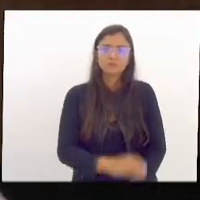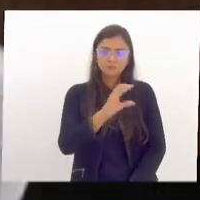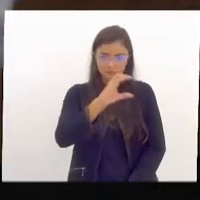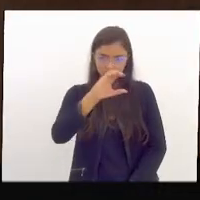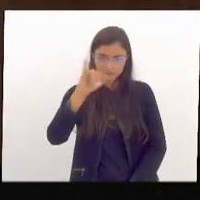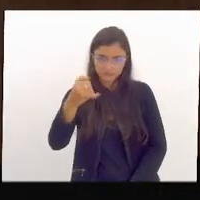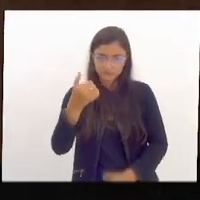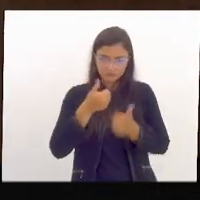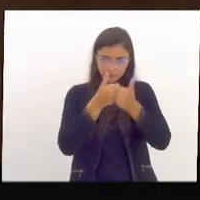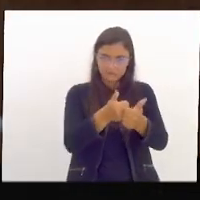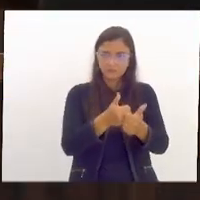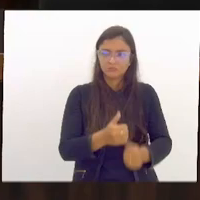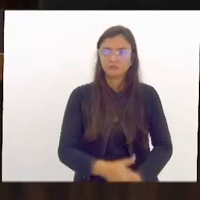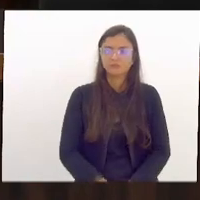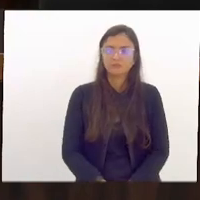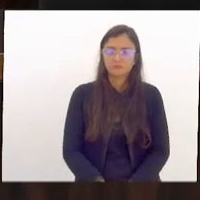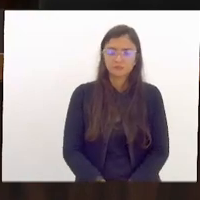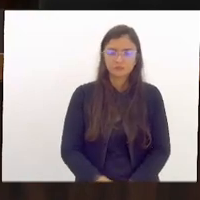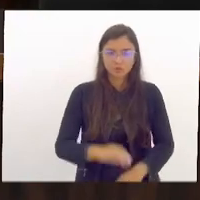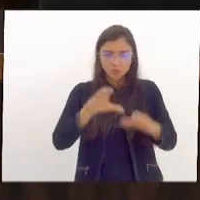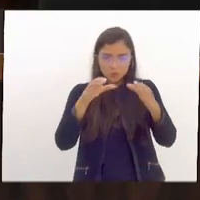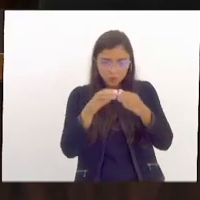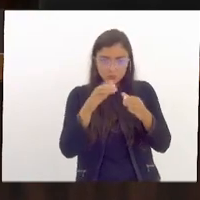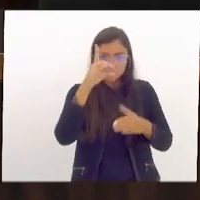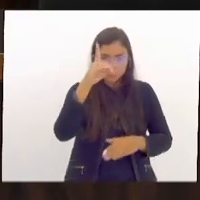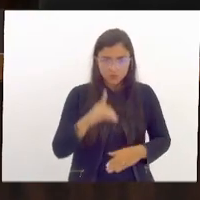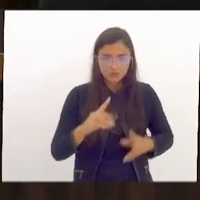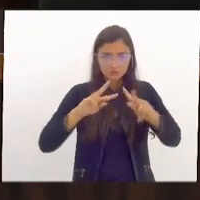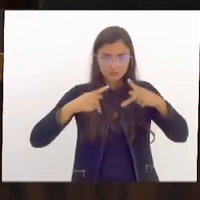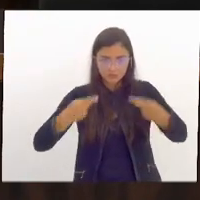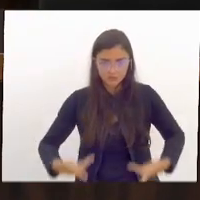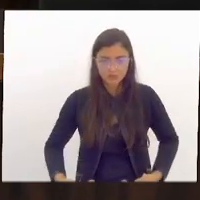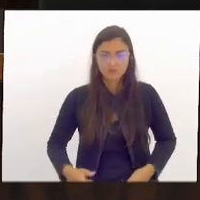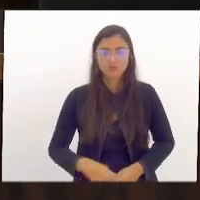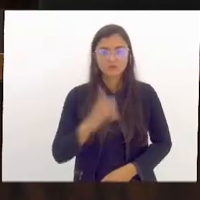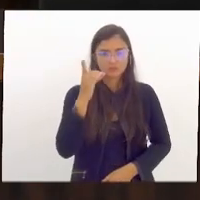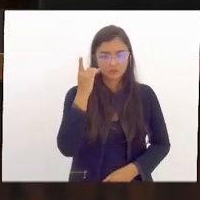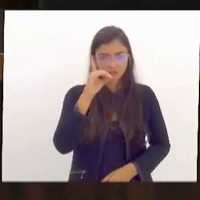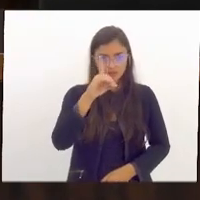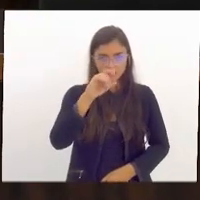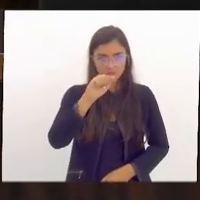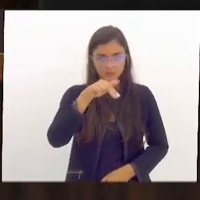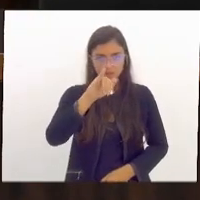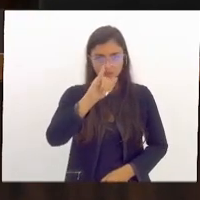CCJ. Pela Comissão de Direitos Humanos, deputada Dani.